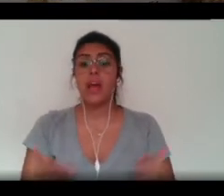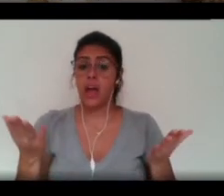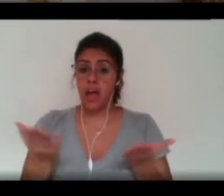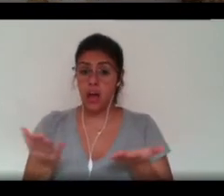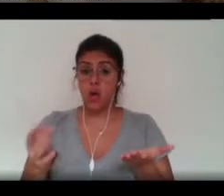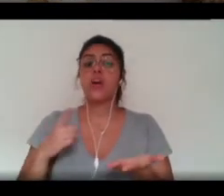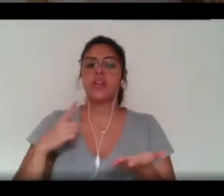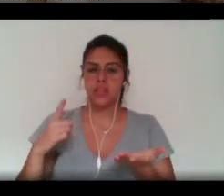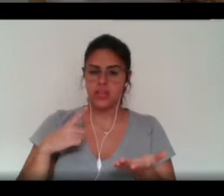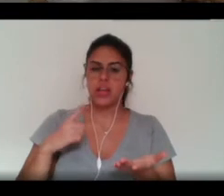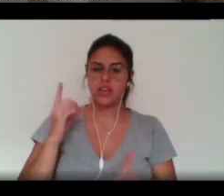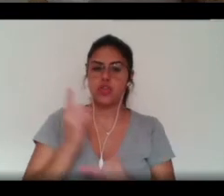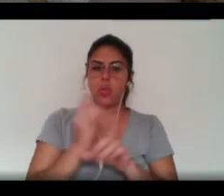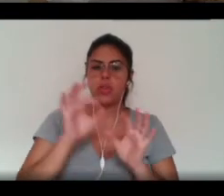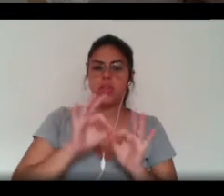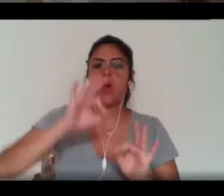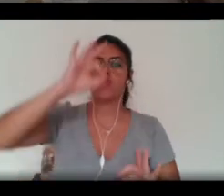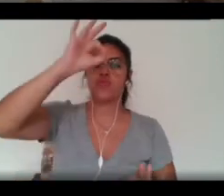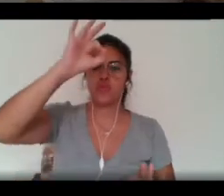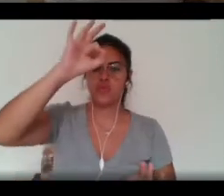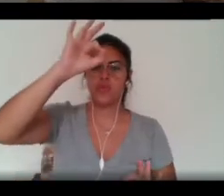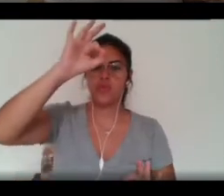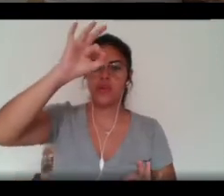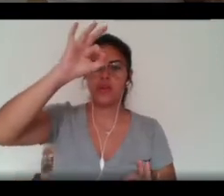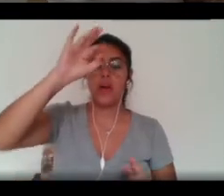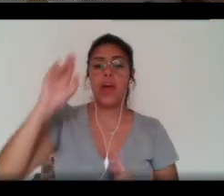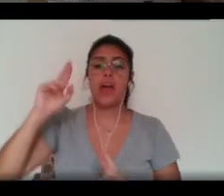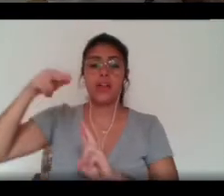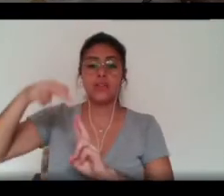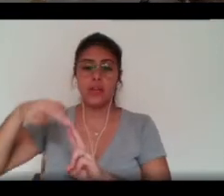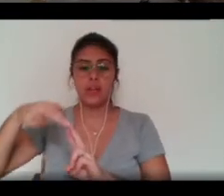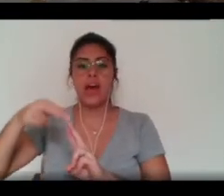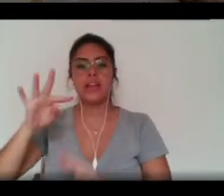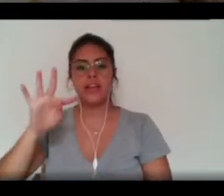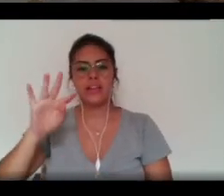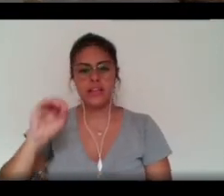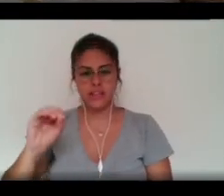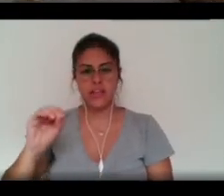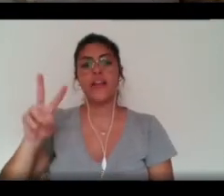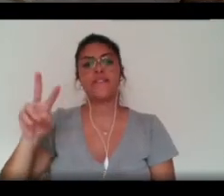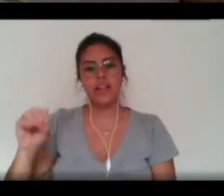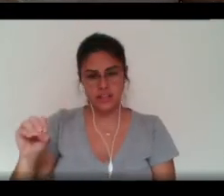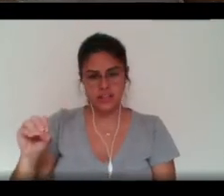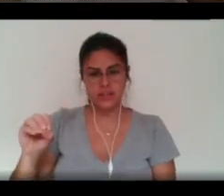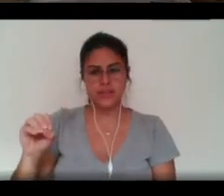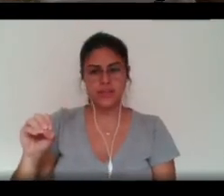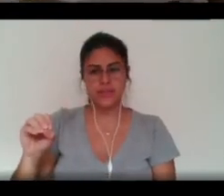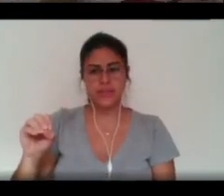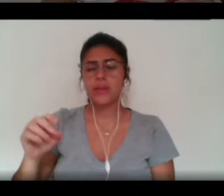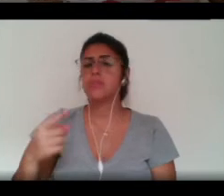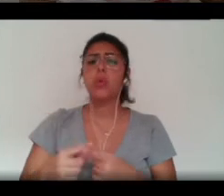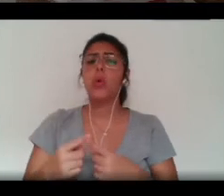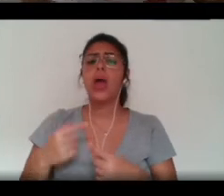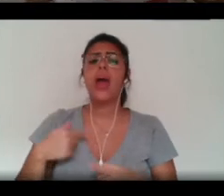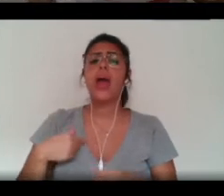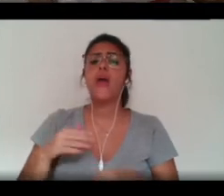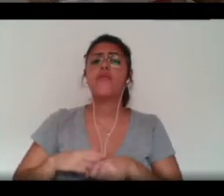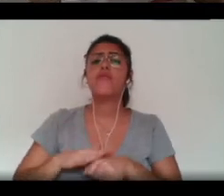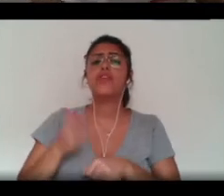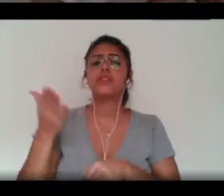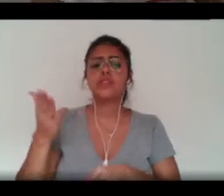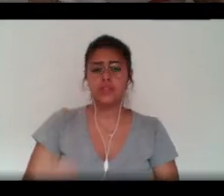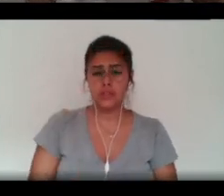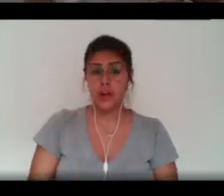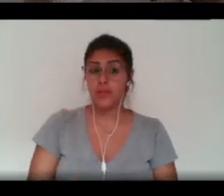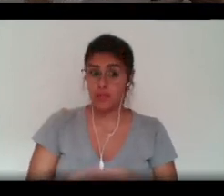você tem a altura em função de T0 e V0. E para que eu fiz isso? Né? Porque agora eu posso